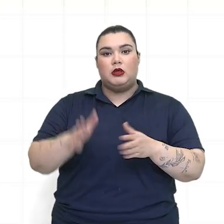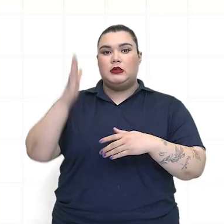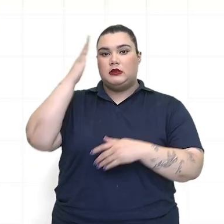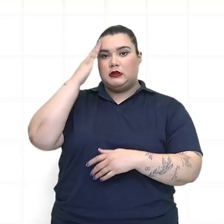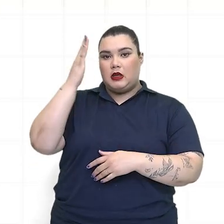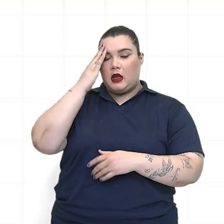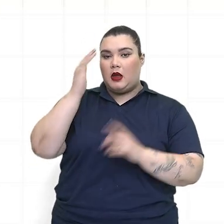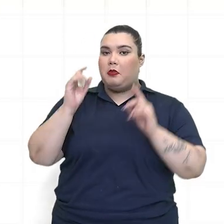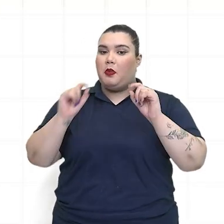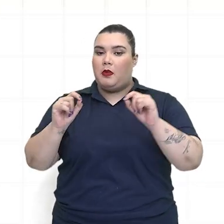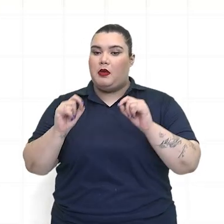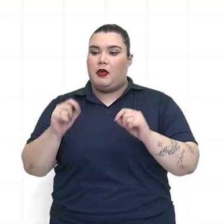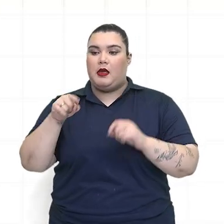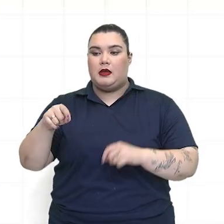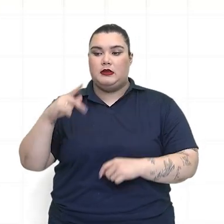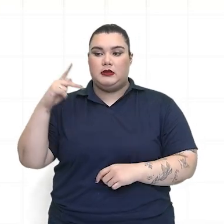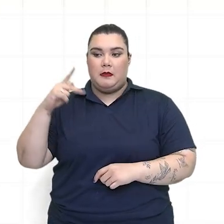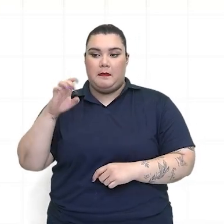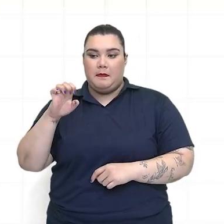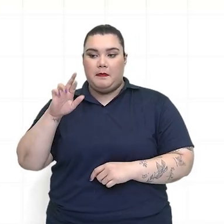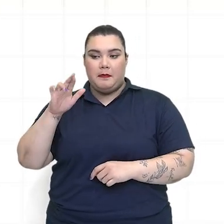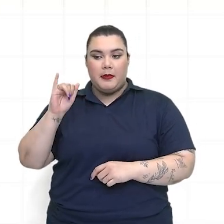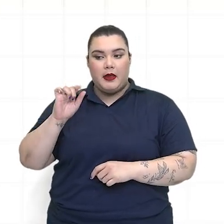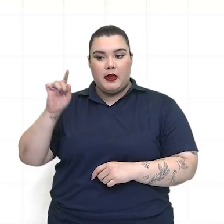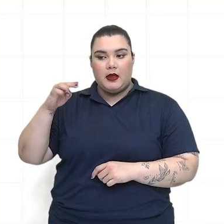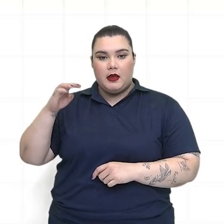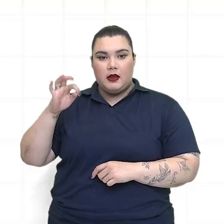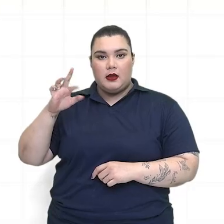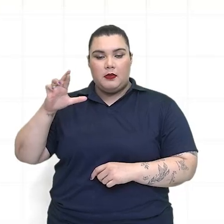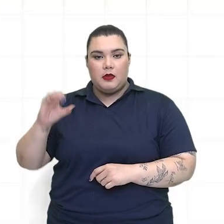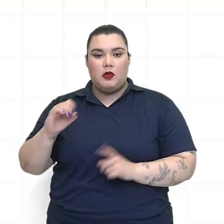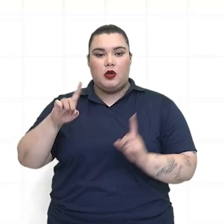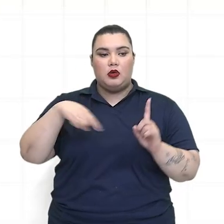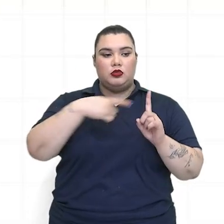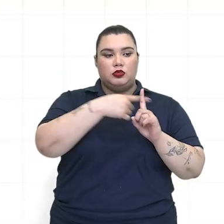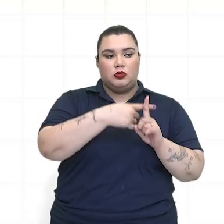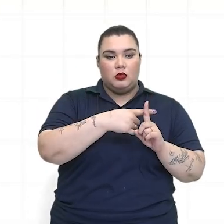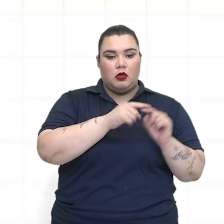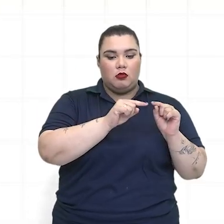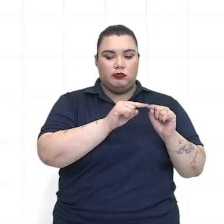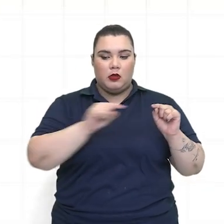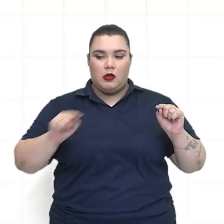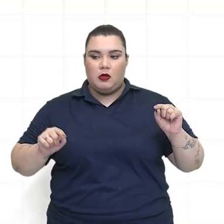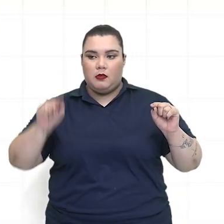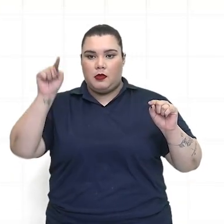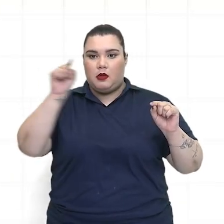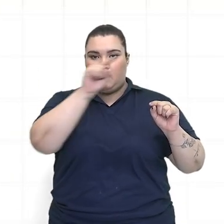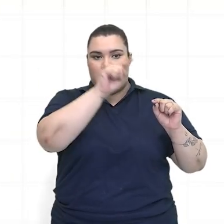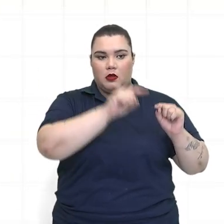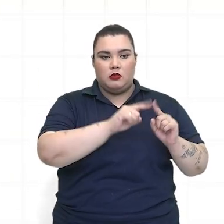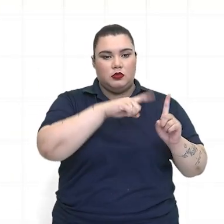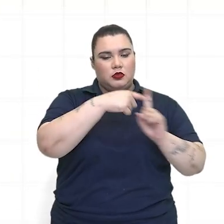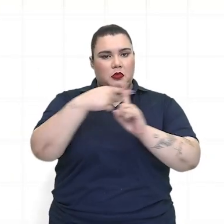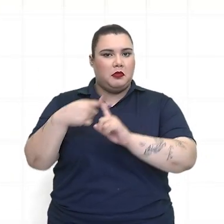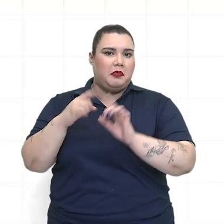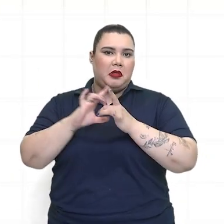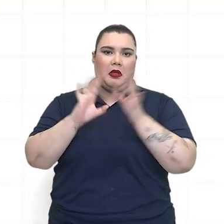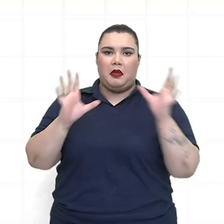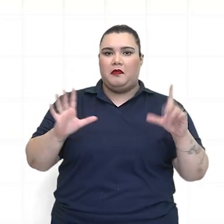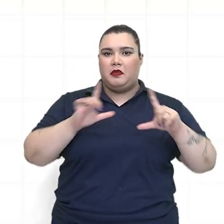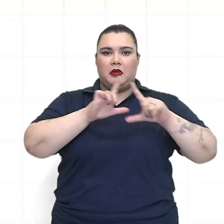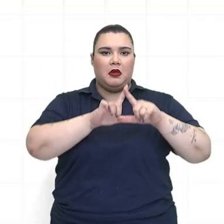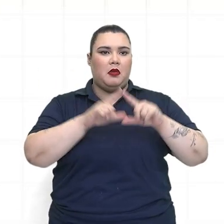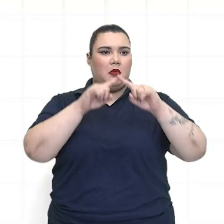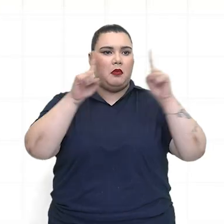que o perímetro nada mais é do que a soma dos lados de um polígono, seja ele um triângulo,